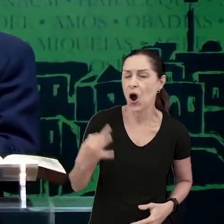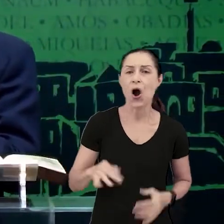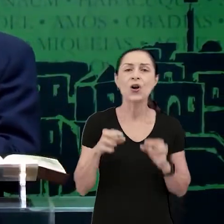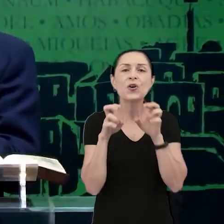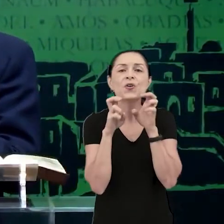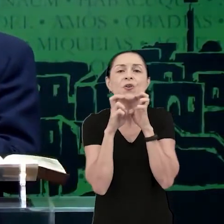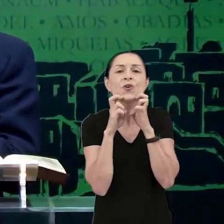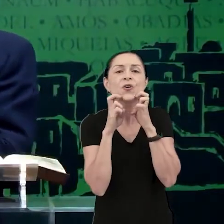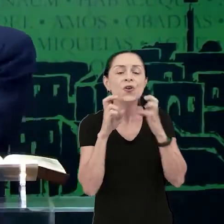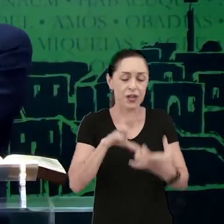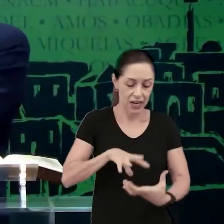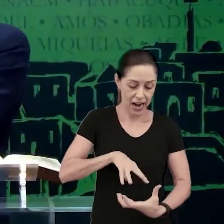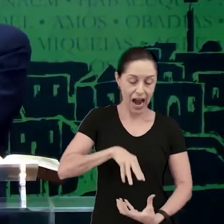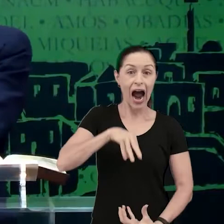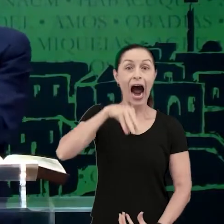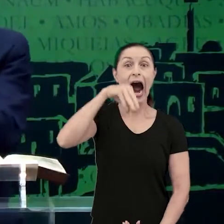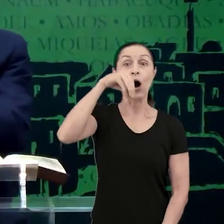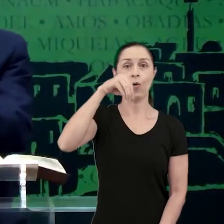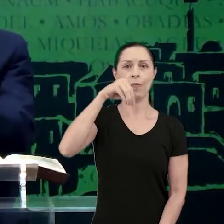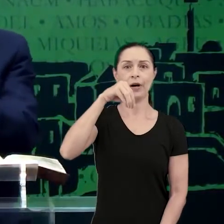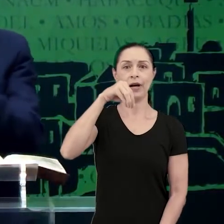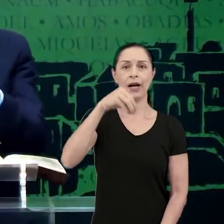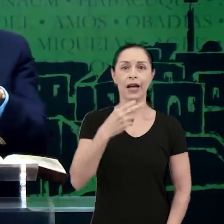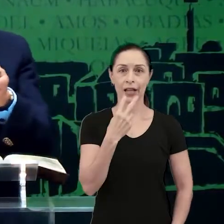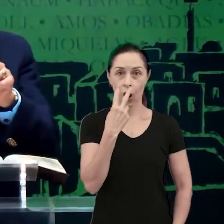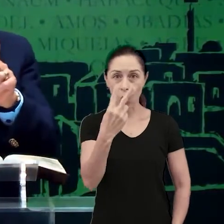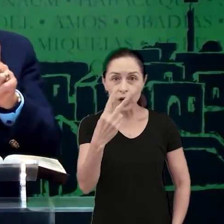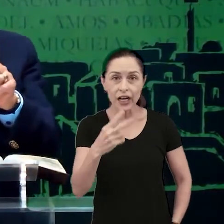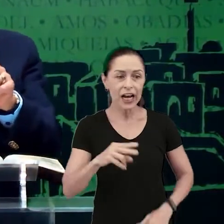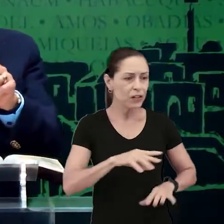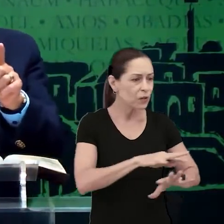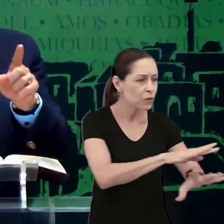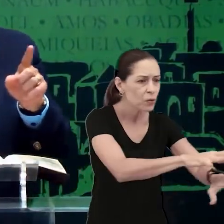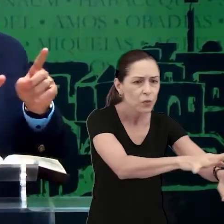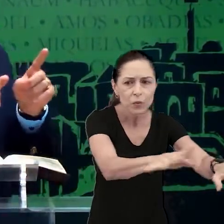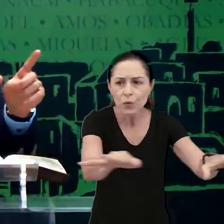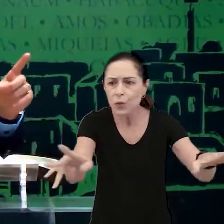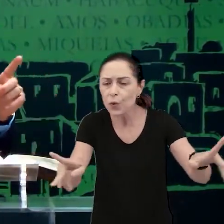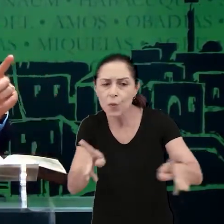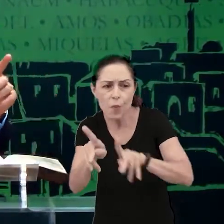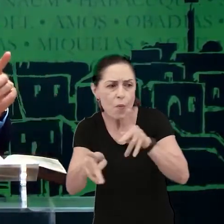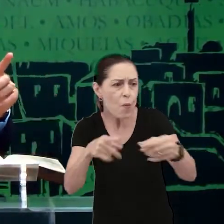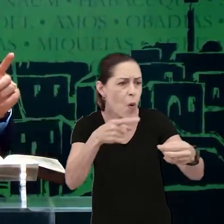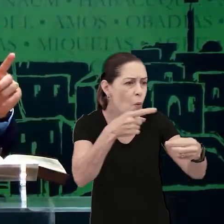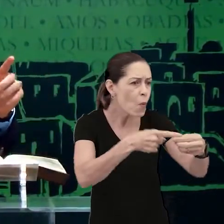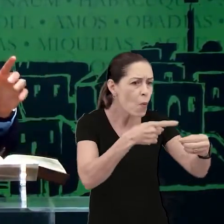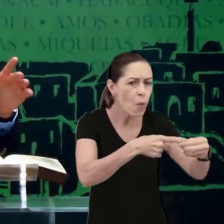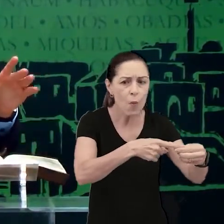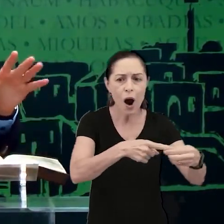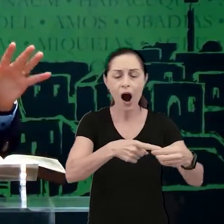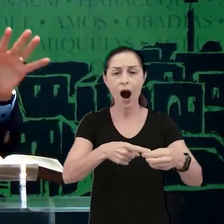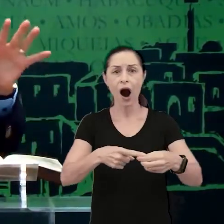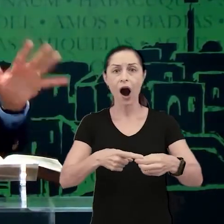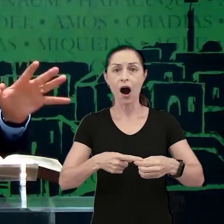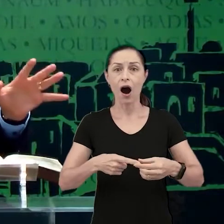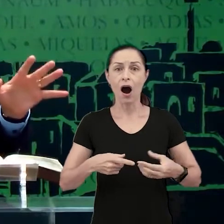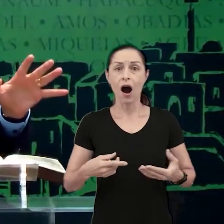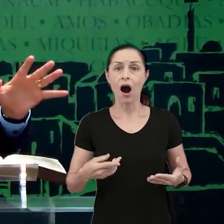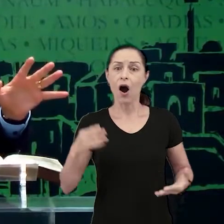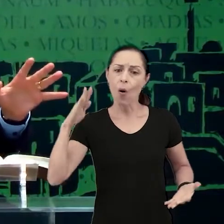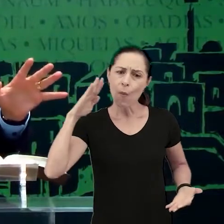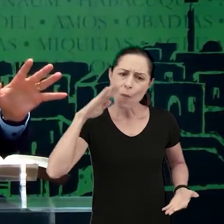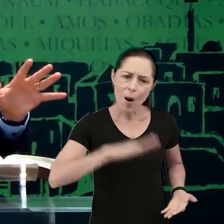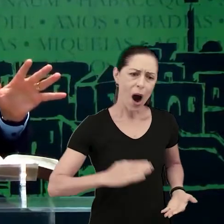alma. Ele está olhando o seu povo, ele está olhando a sua cidade, ele está olhando a sua nação e vendo a